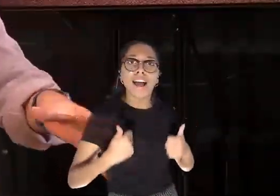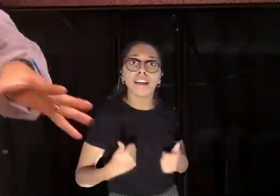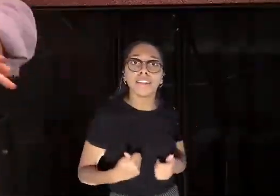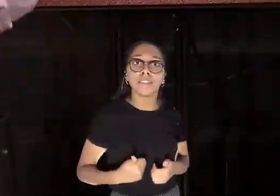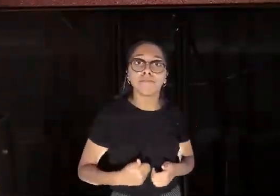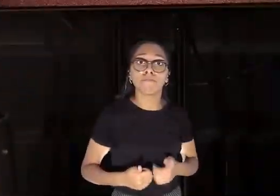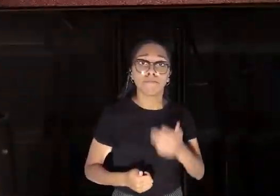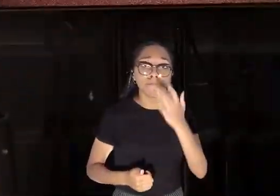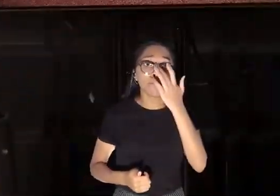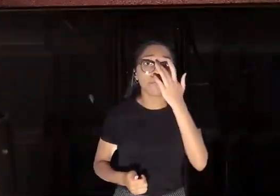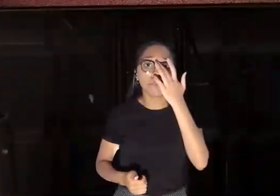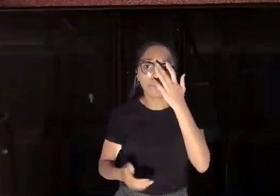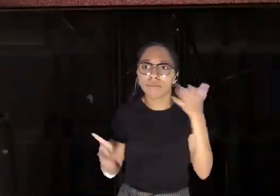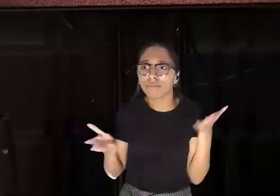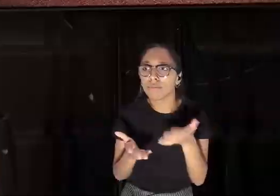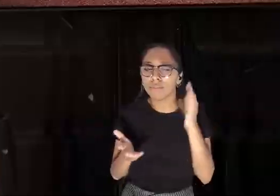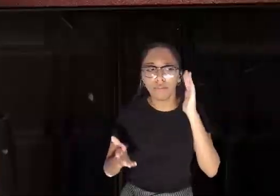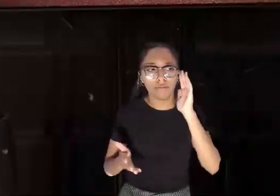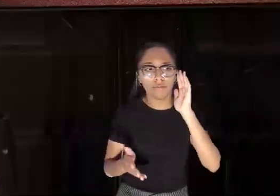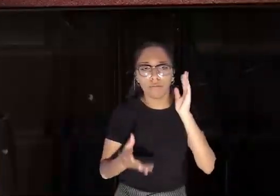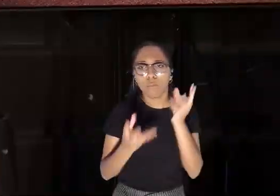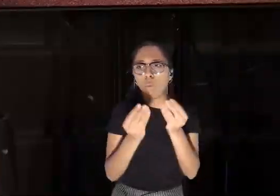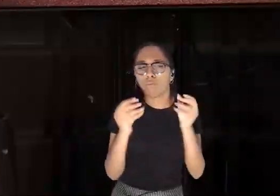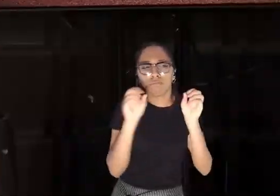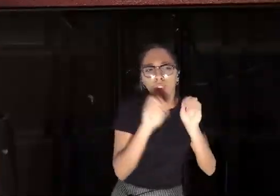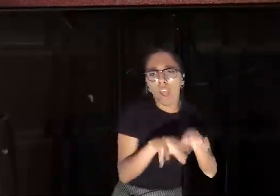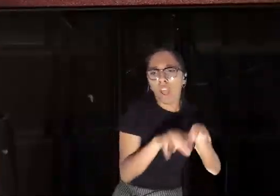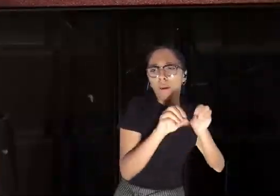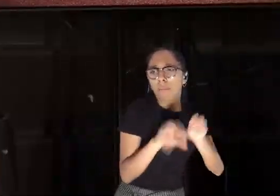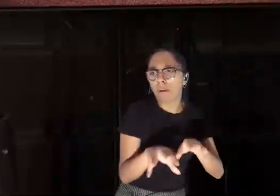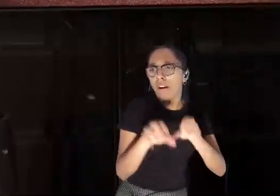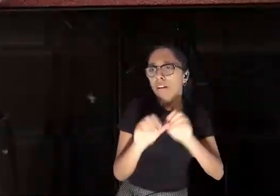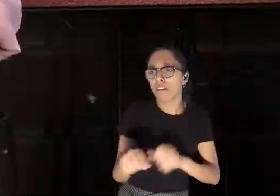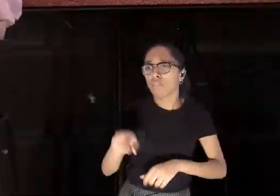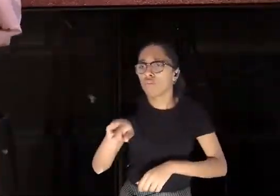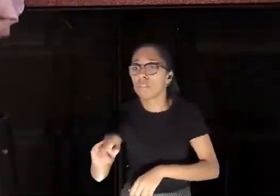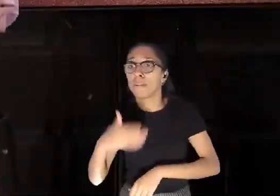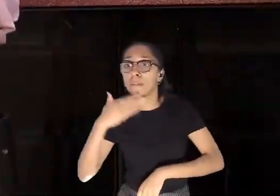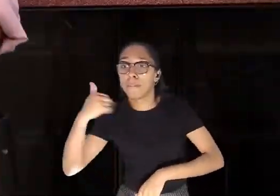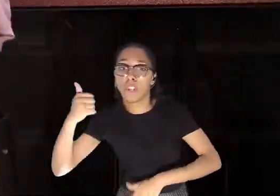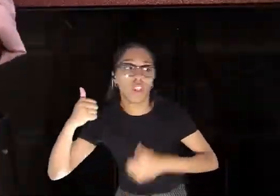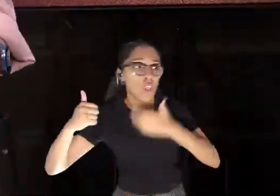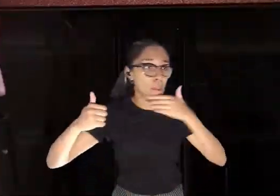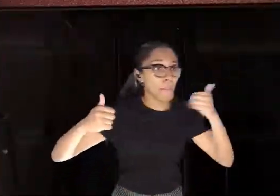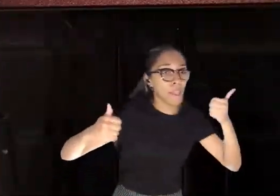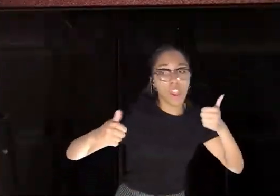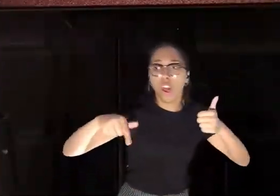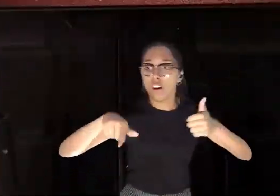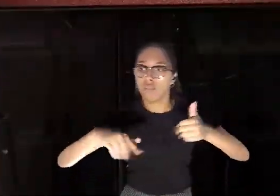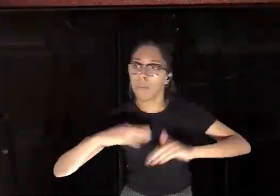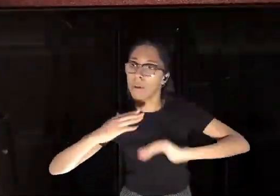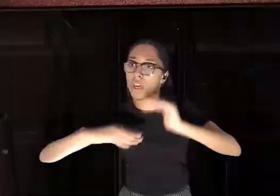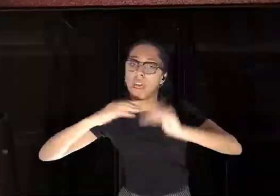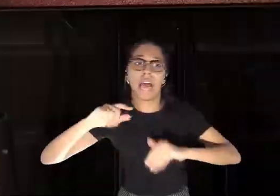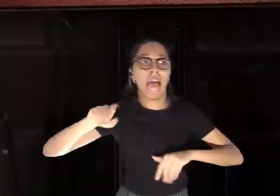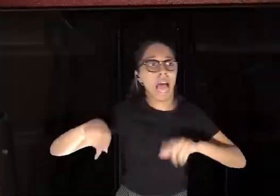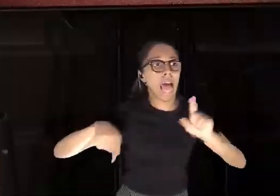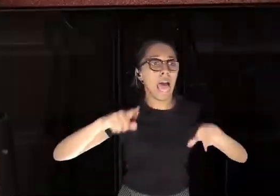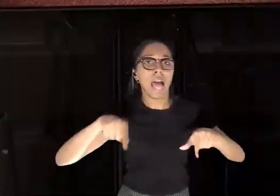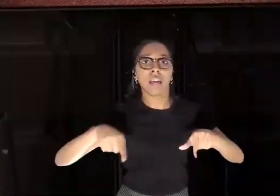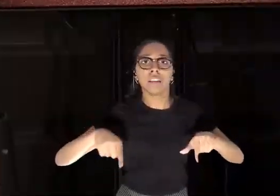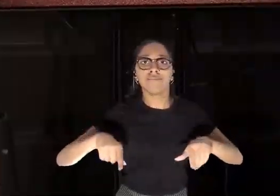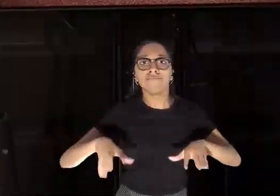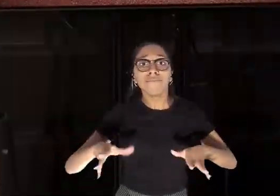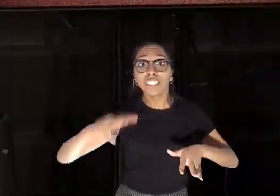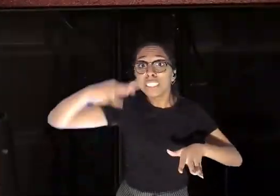10 passos, é 15 passos. Na realidade, se nós buscássemos o Espírito Santo, é Ele que muda. É o que Jesus diz para